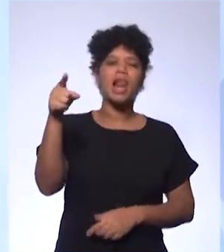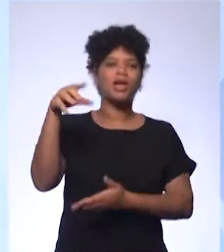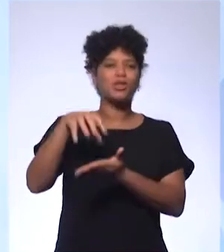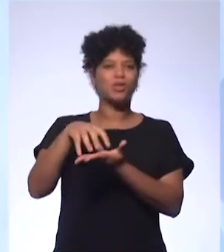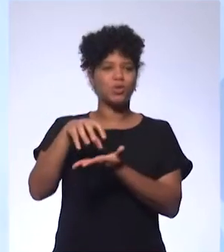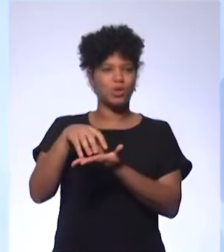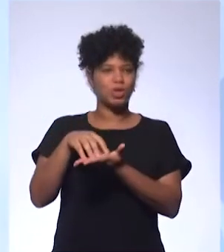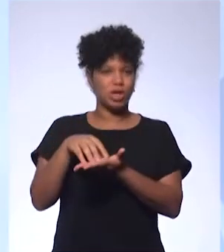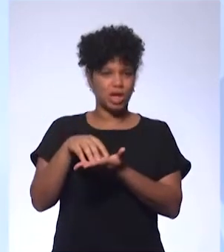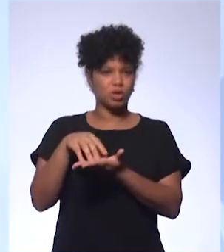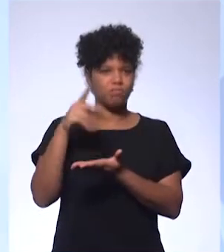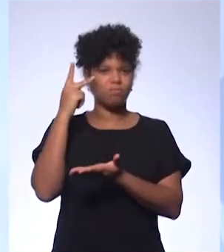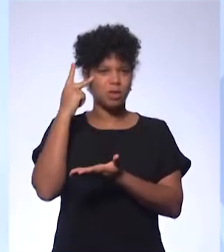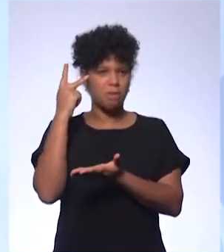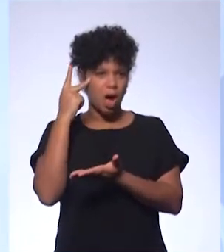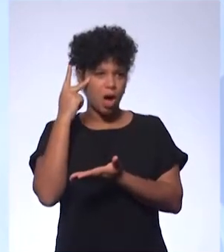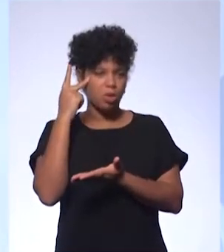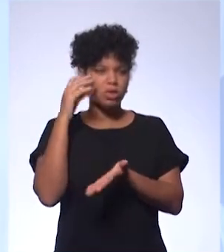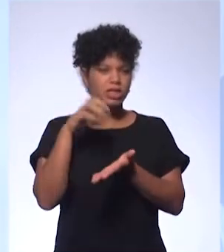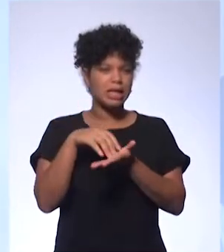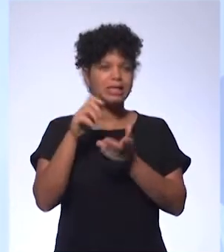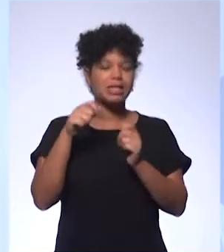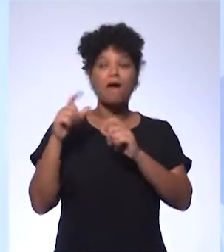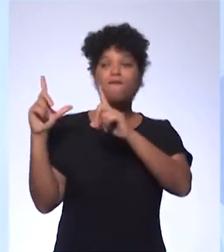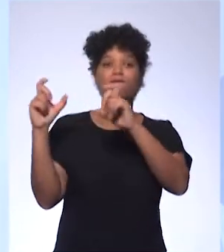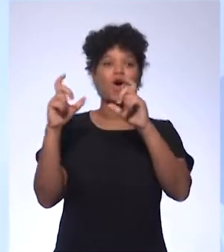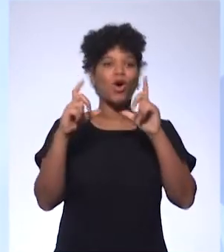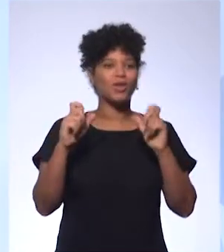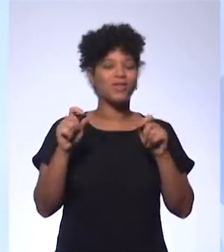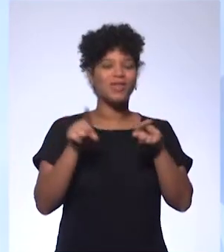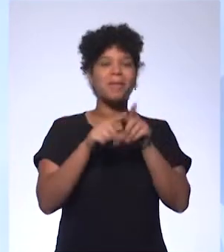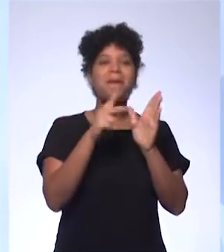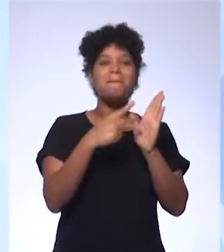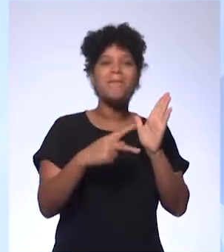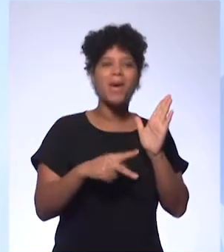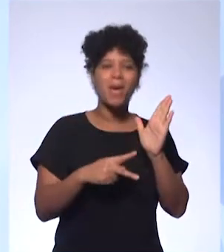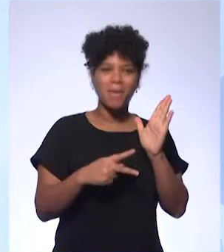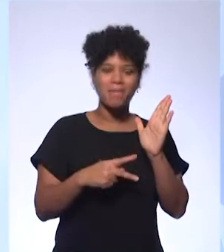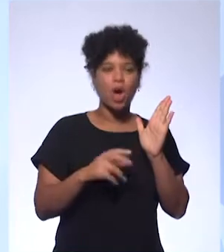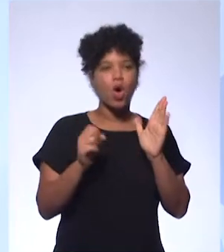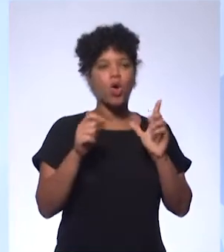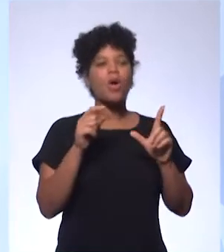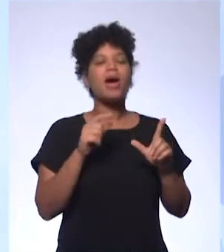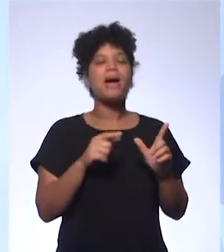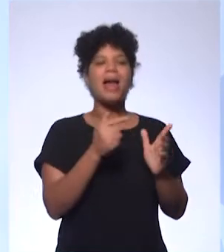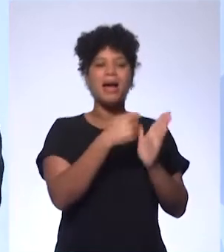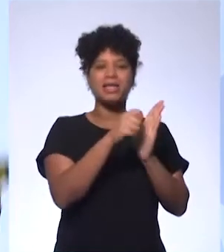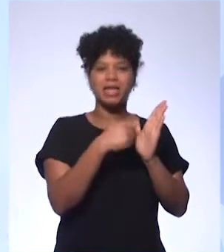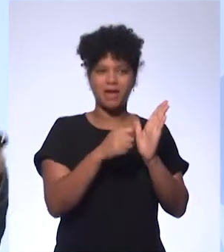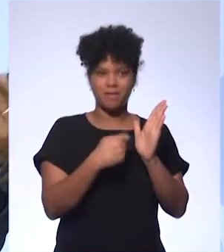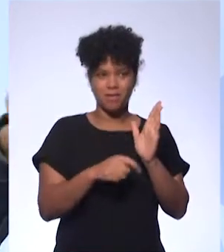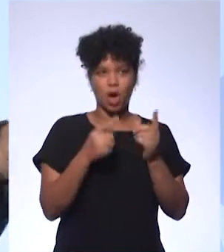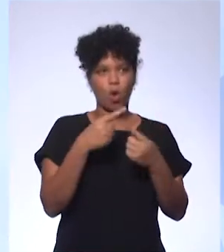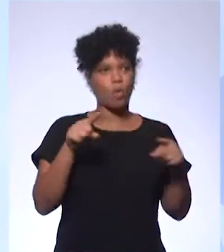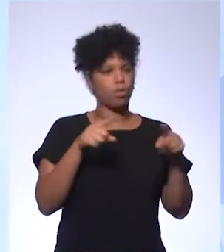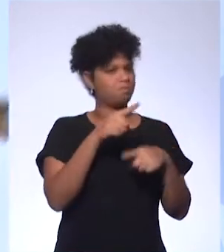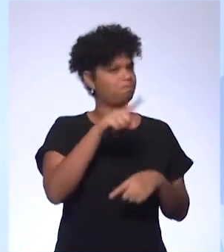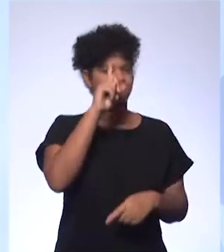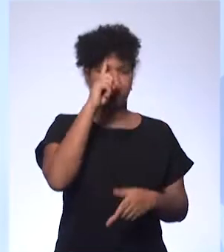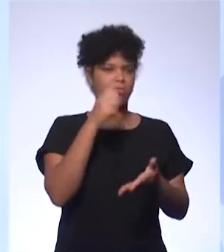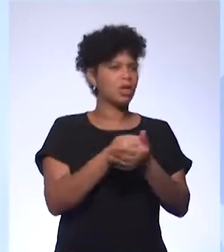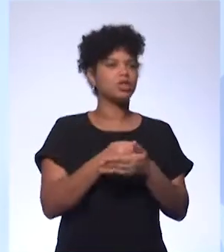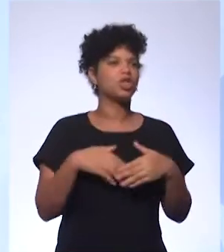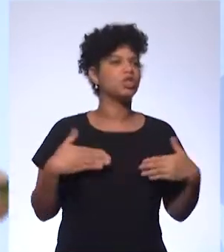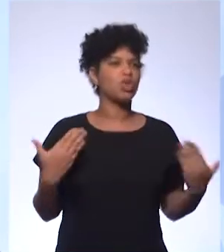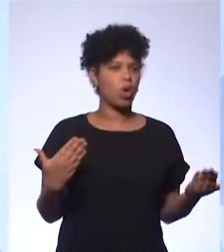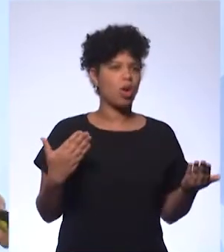com o celular de vocês. Usem a criatividade. Podem escrever um poema, uma letra de música, enfim, o que vocês acharem mais positivo